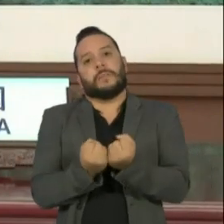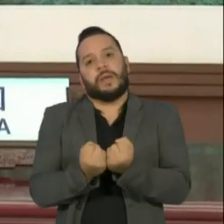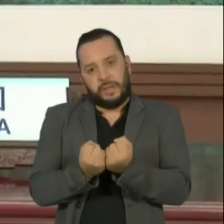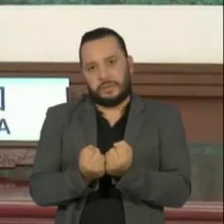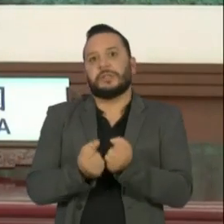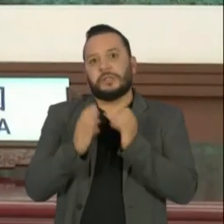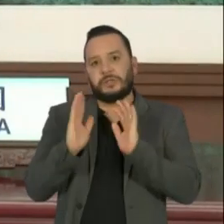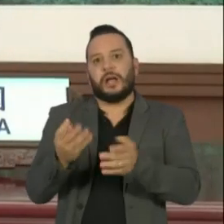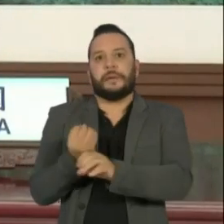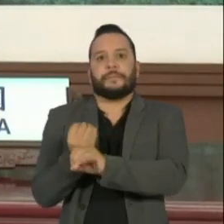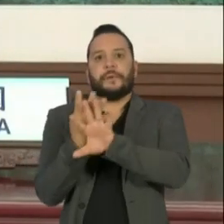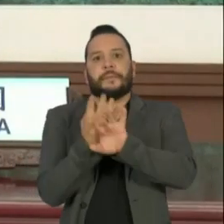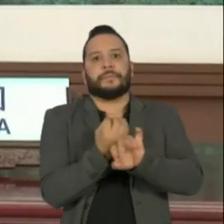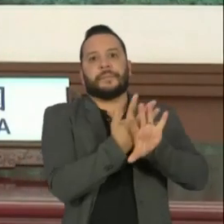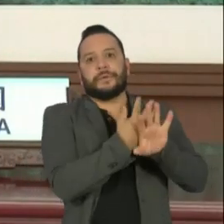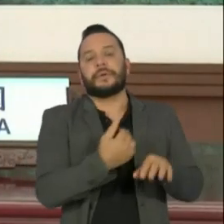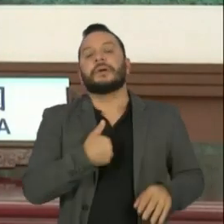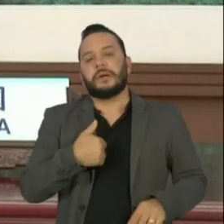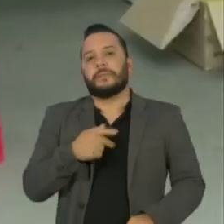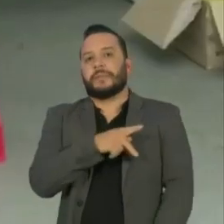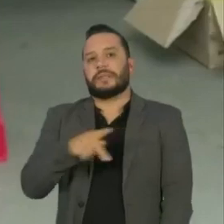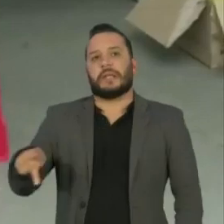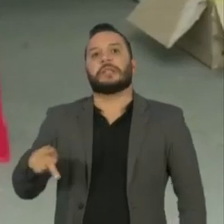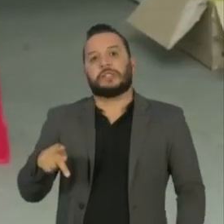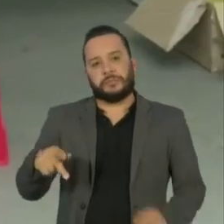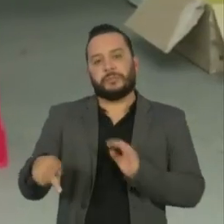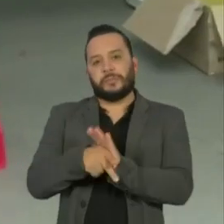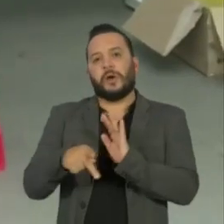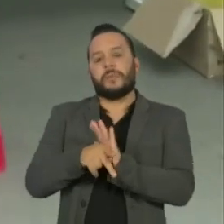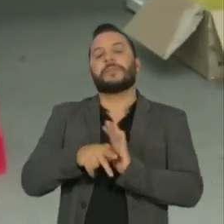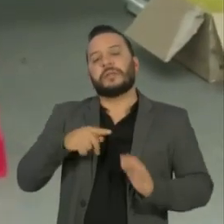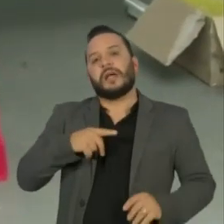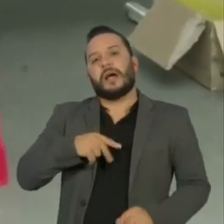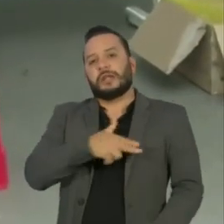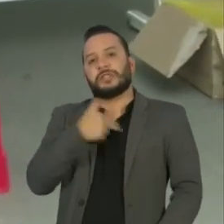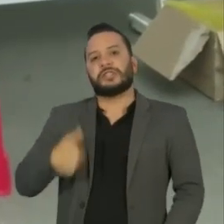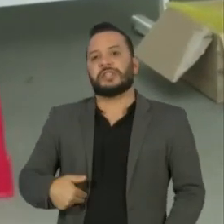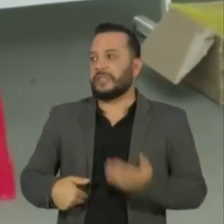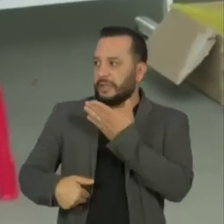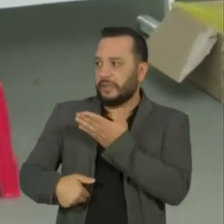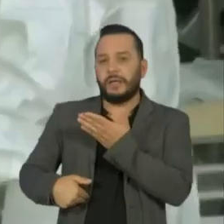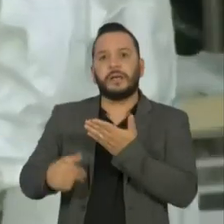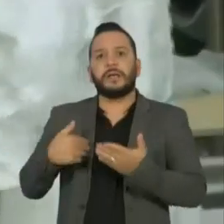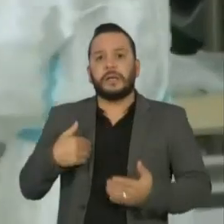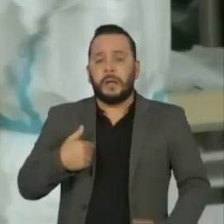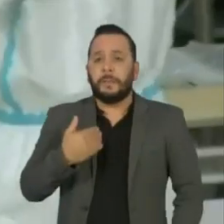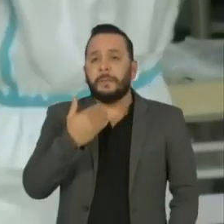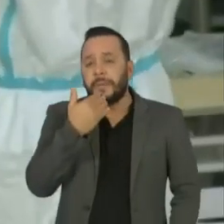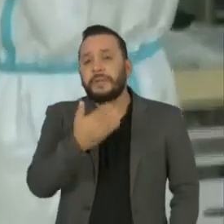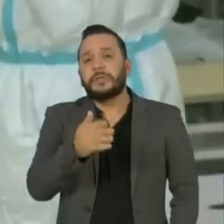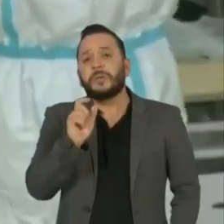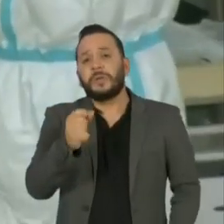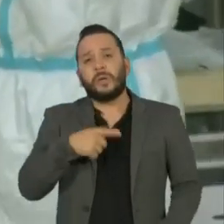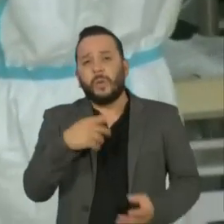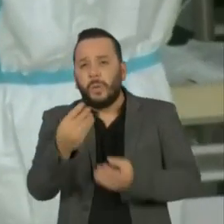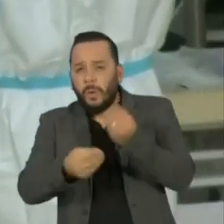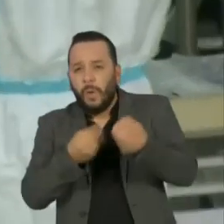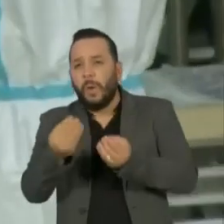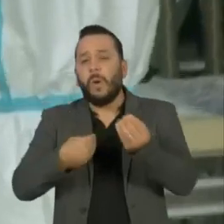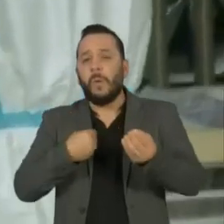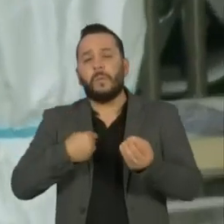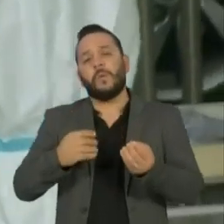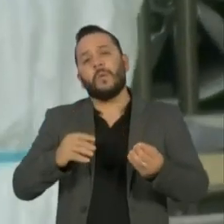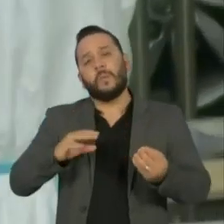forma remota, o presidente chinês, Xi Jinping, pediu uma revisão da resposta global à pandemia de coronavírus